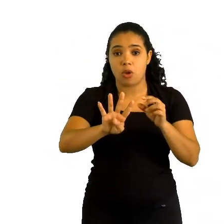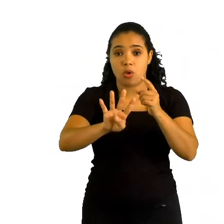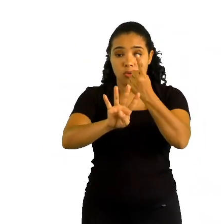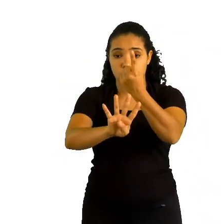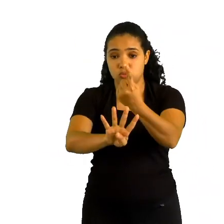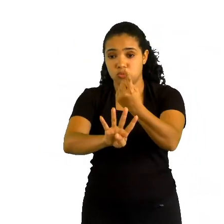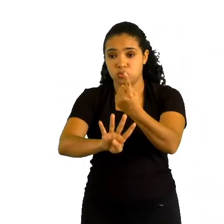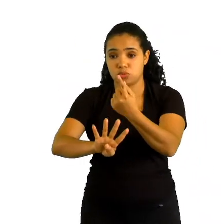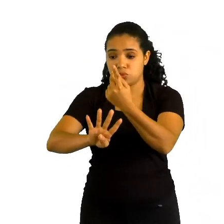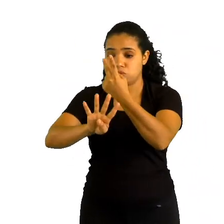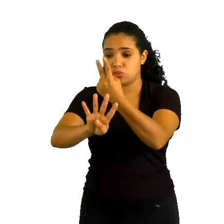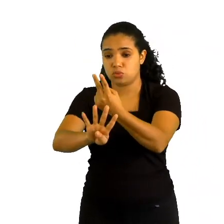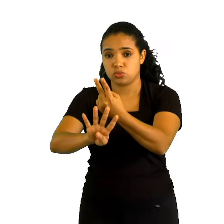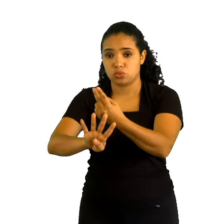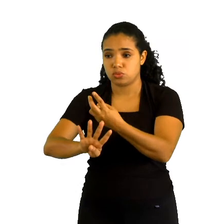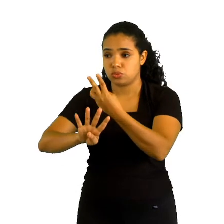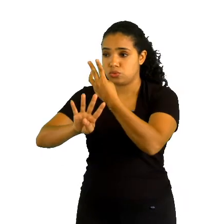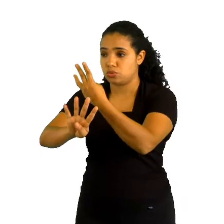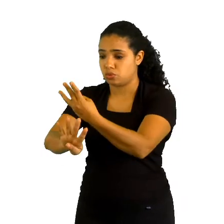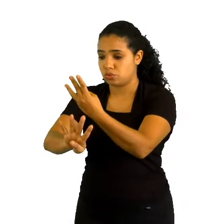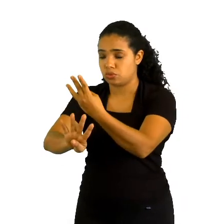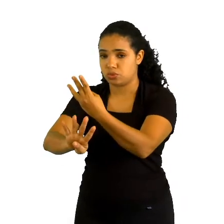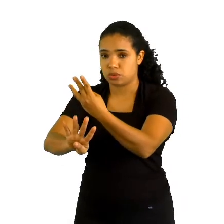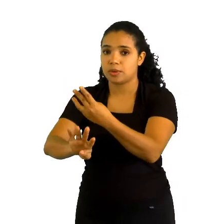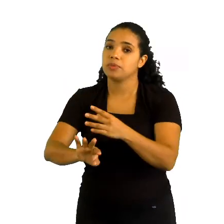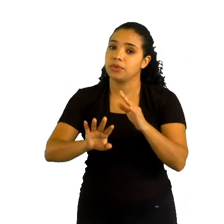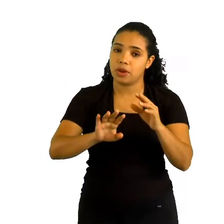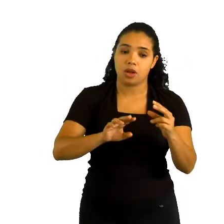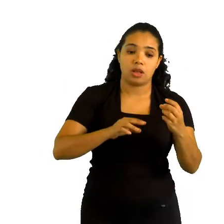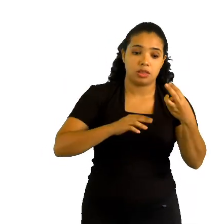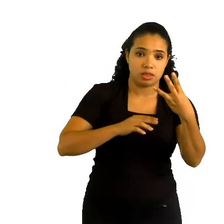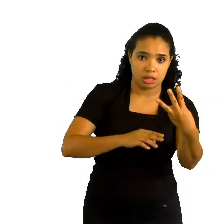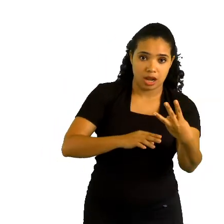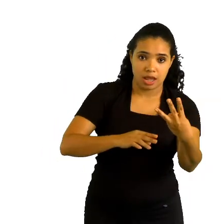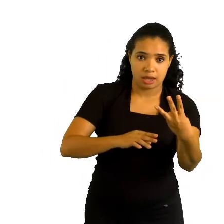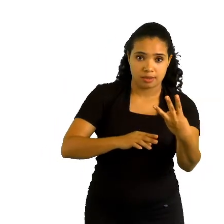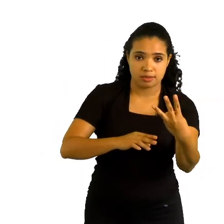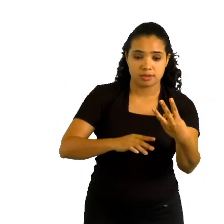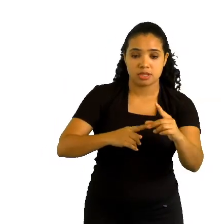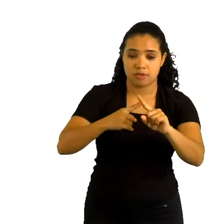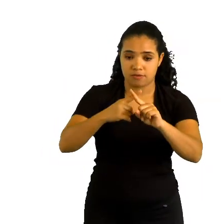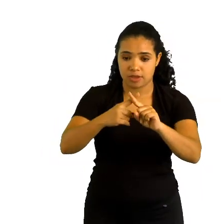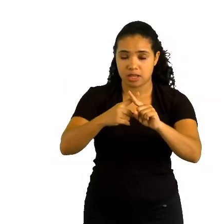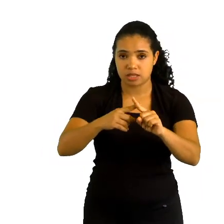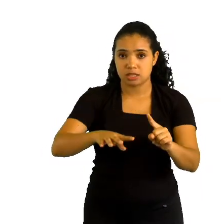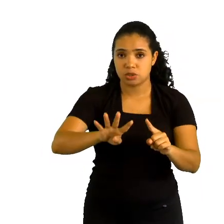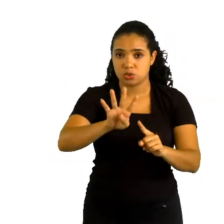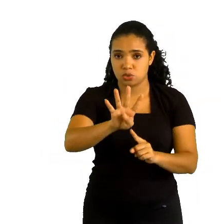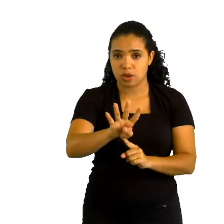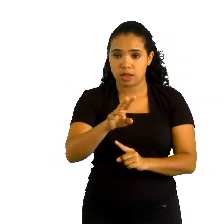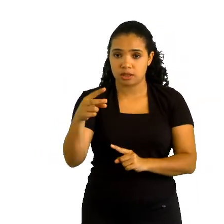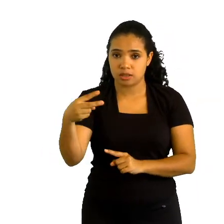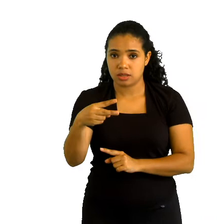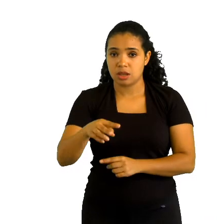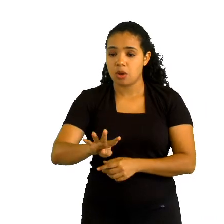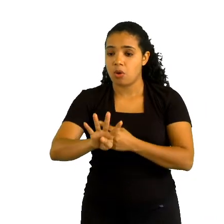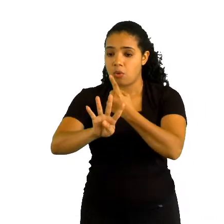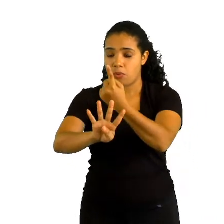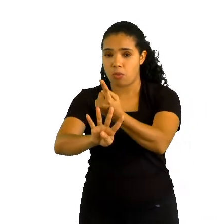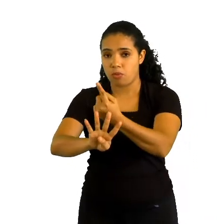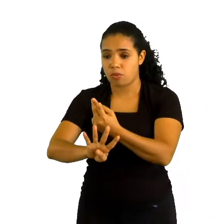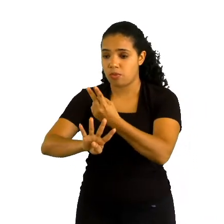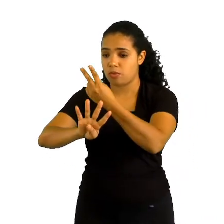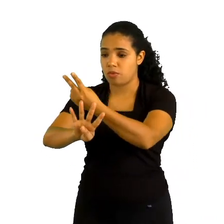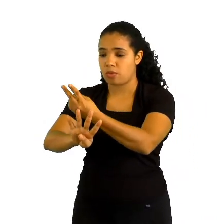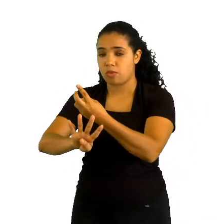3 vezes. Se eu pegar 4 mais 4 mais 4, está destacado no slide, você vai ter um total de 12.